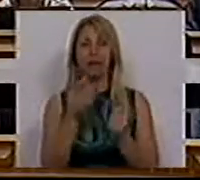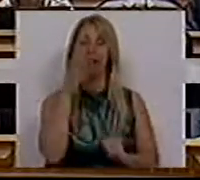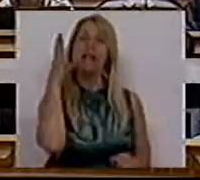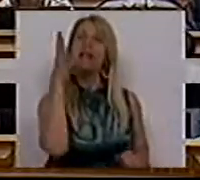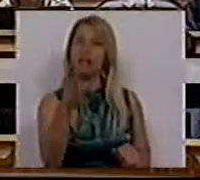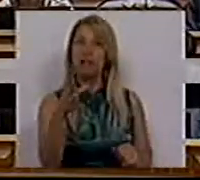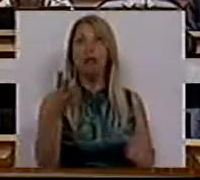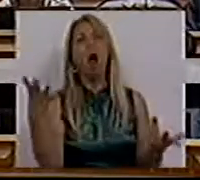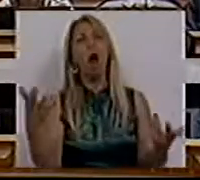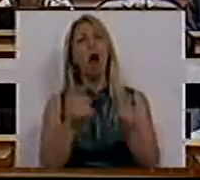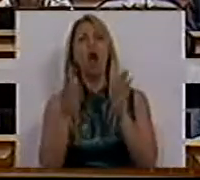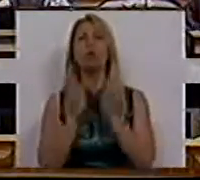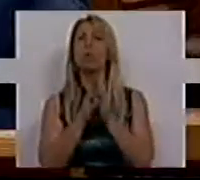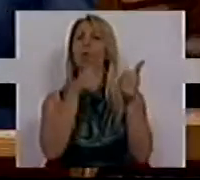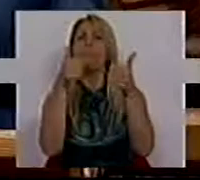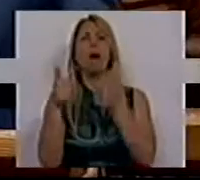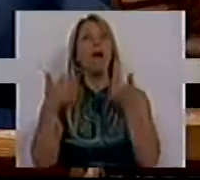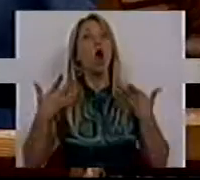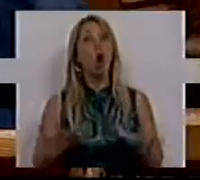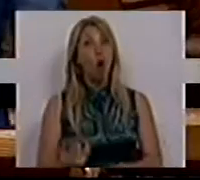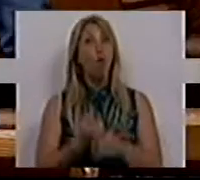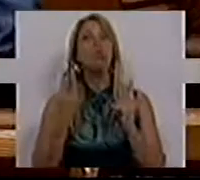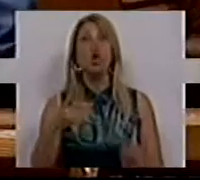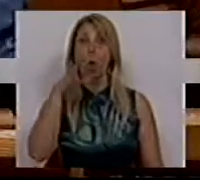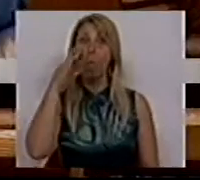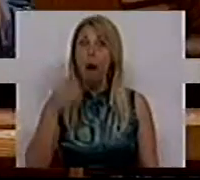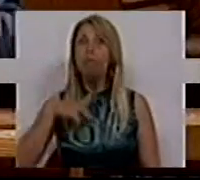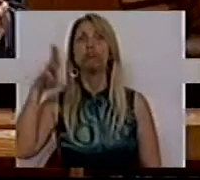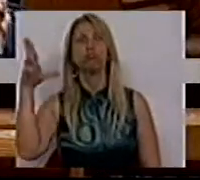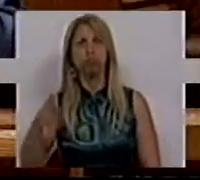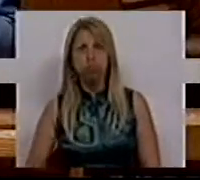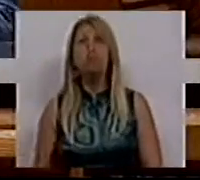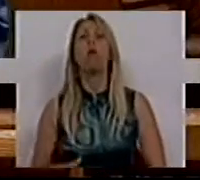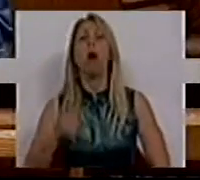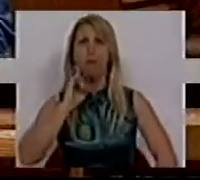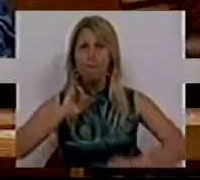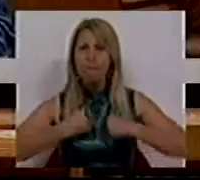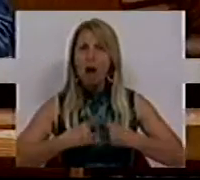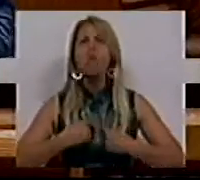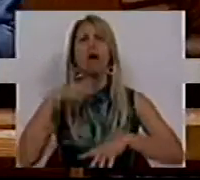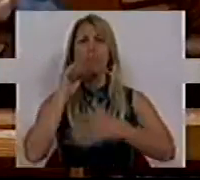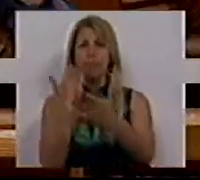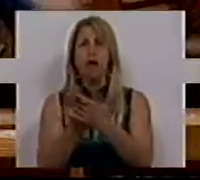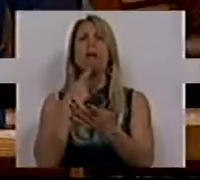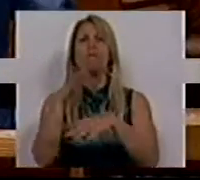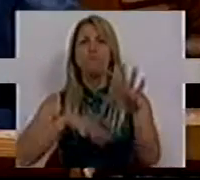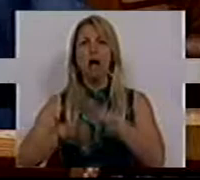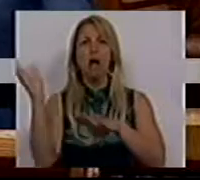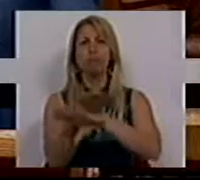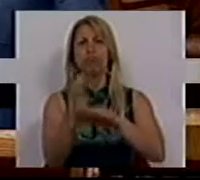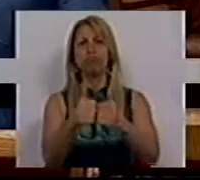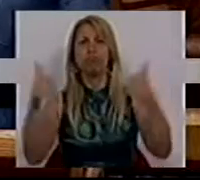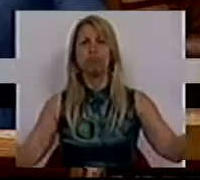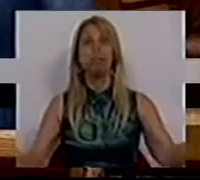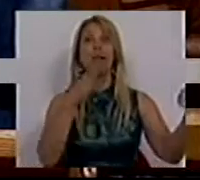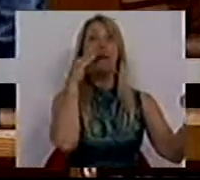ficará bem agora, porque o Banco de Portugal, diligentemente, conseguiu separar o Banco Espírito Santo da Espírito Santo